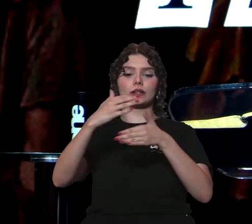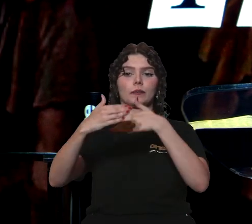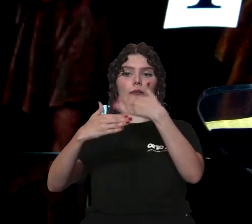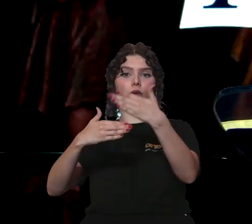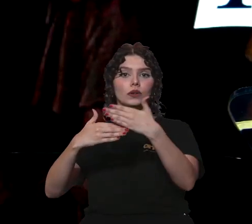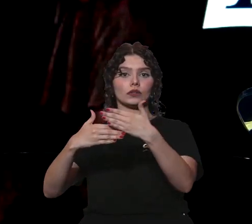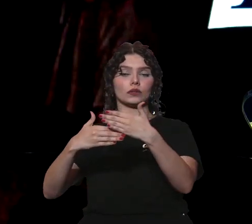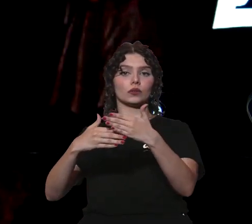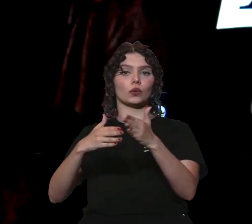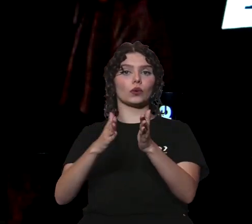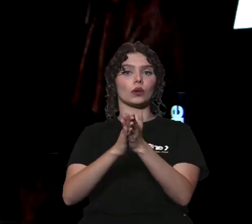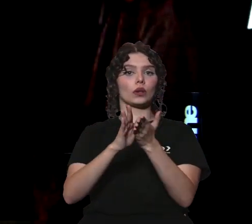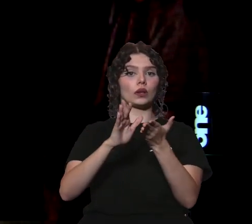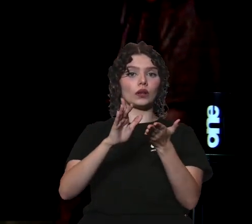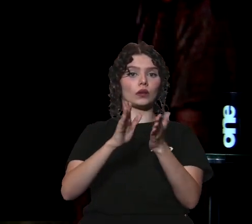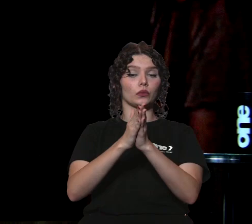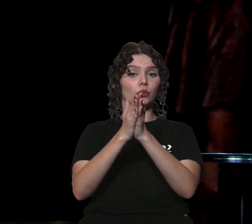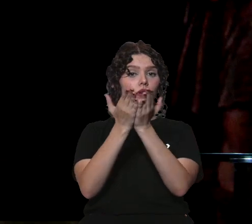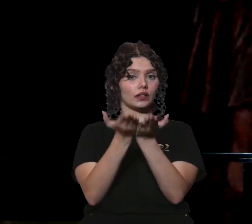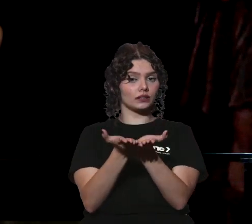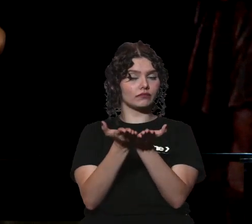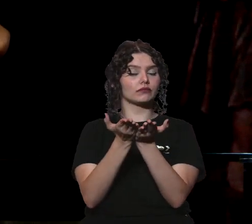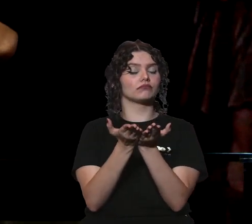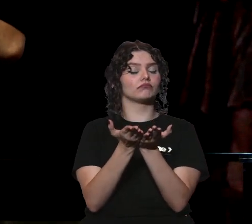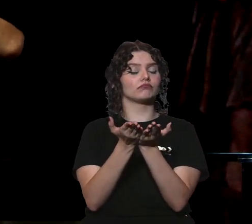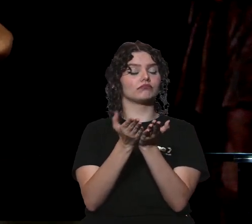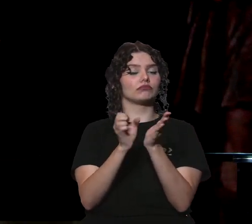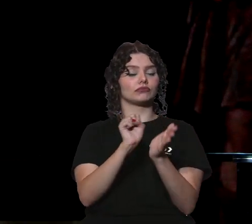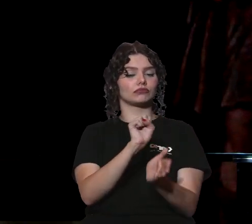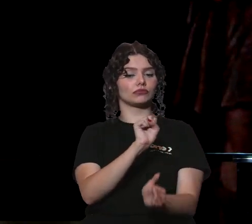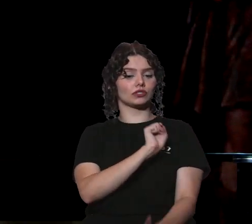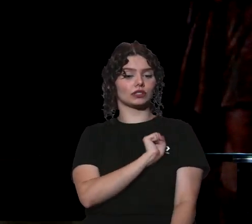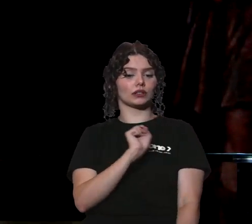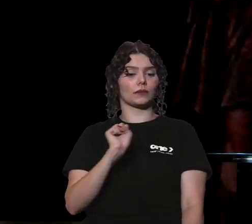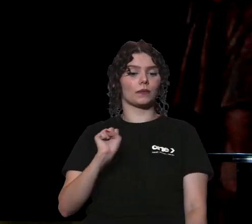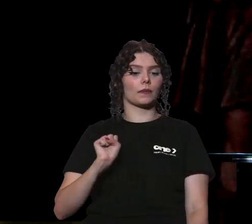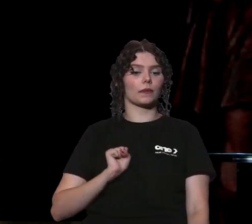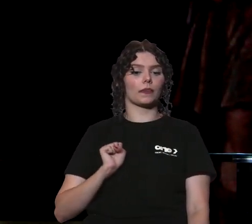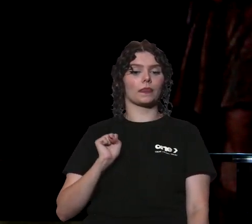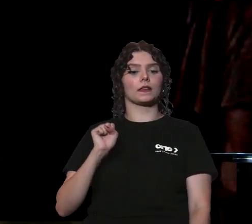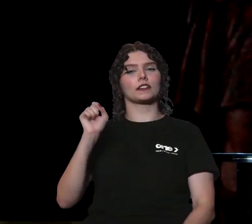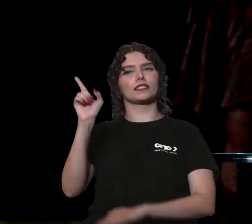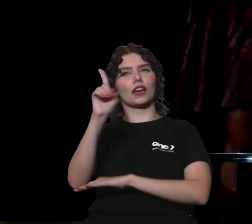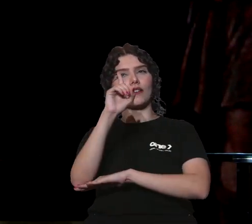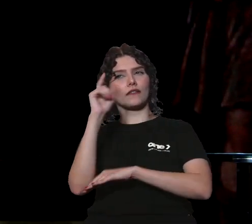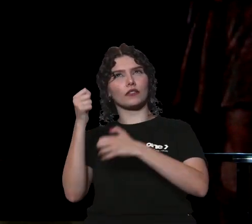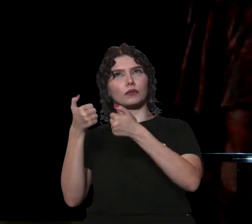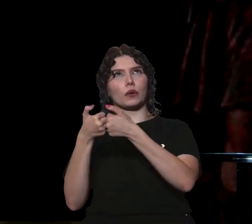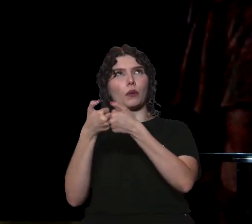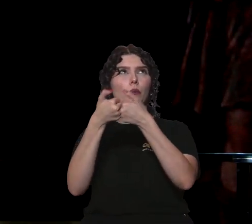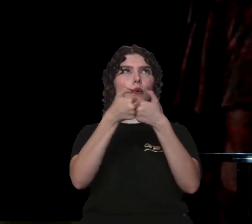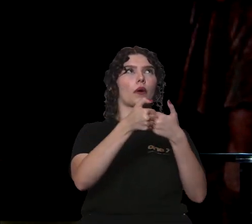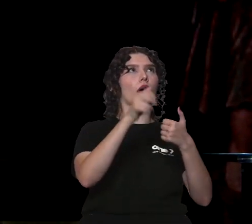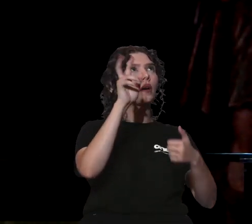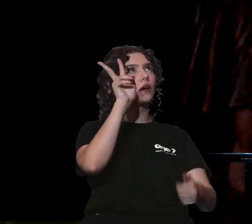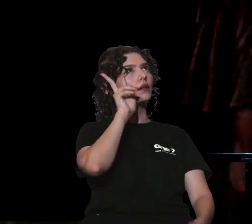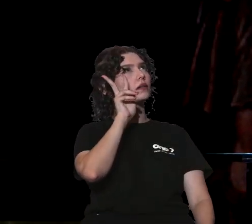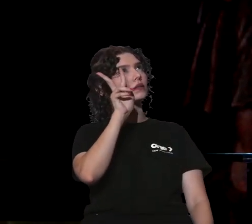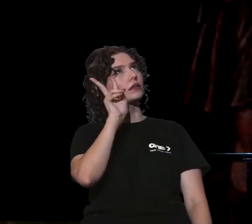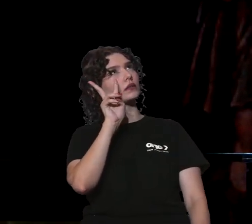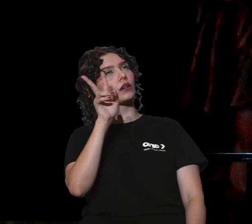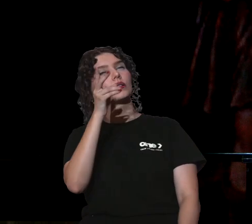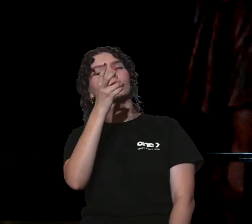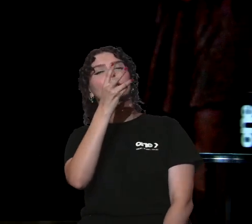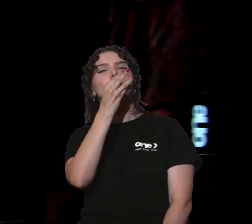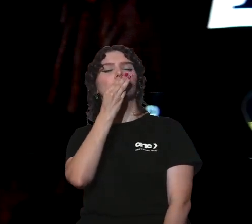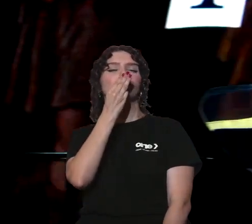começa a trazer outro ponto de vista sobre essa história de Davi trazendo a arca, tudo o que aconteceu, a história com Mical.